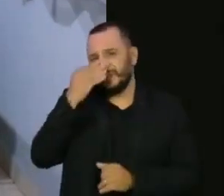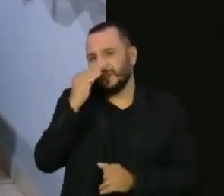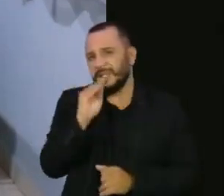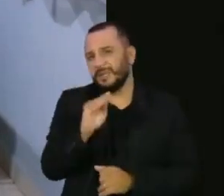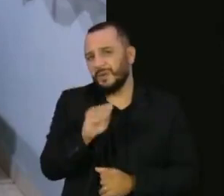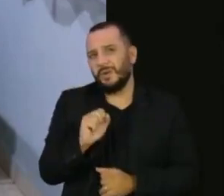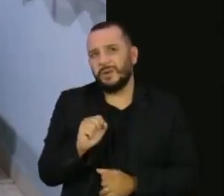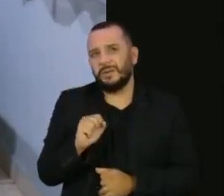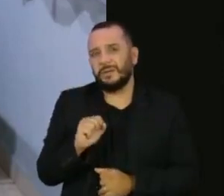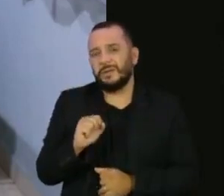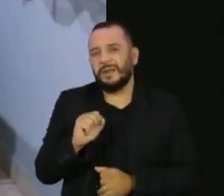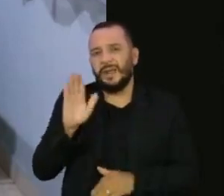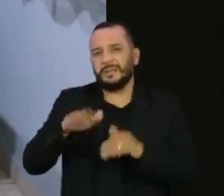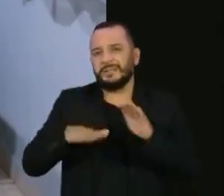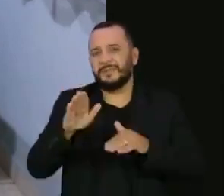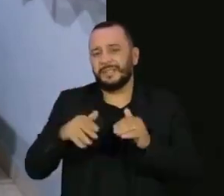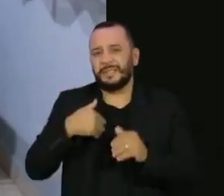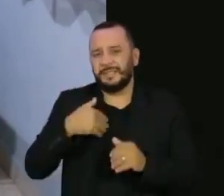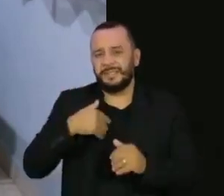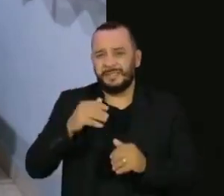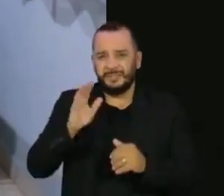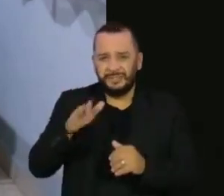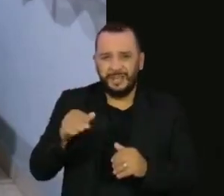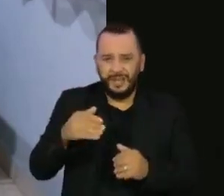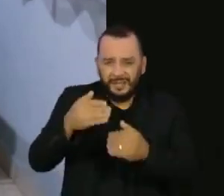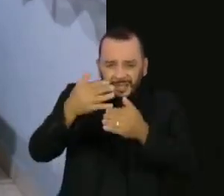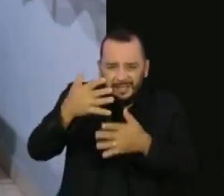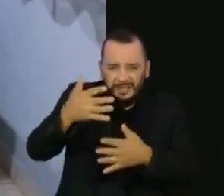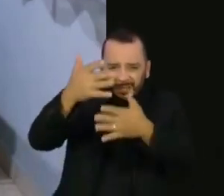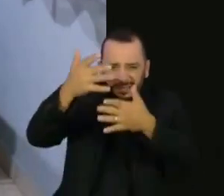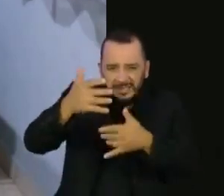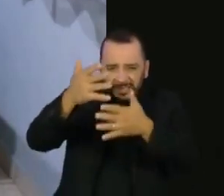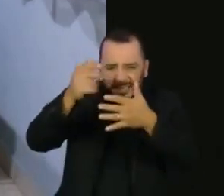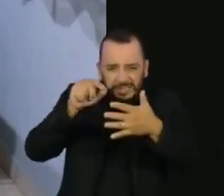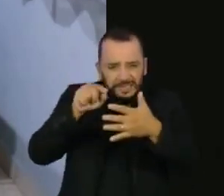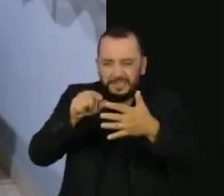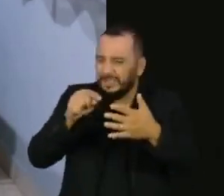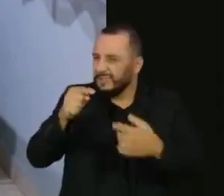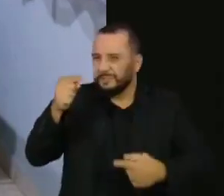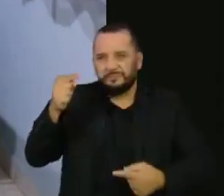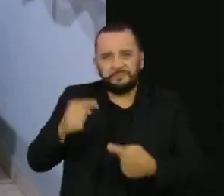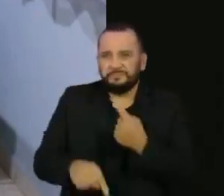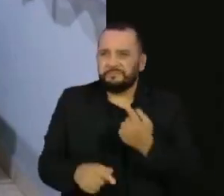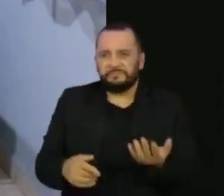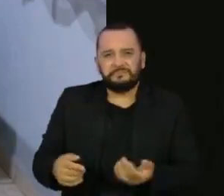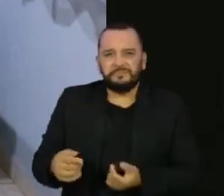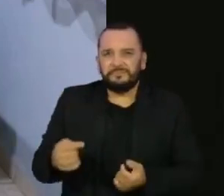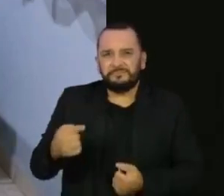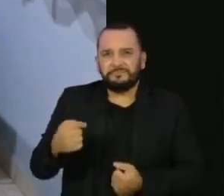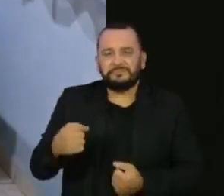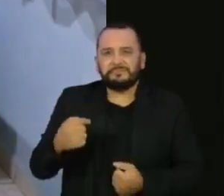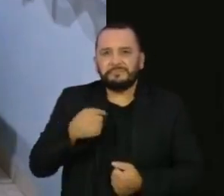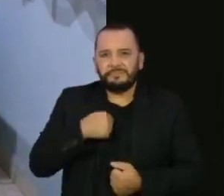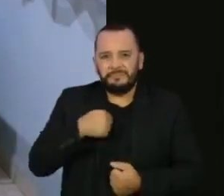Às vezes, quando falam coisas que eu acho que não é cabível ali, eu